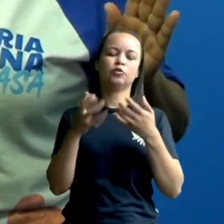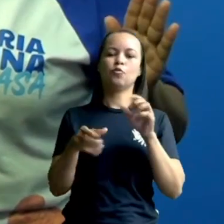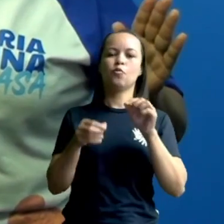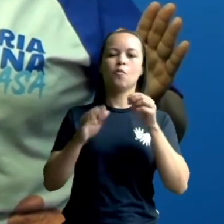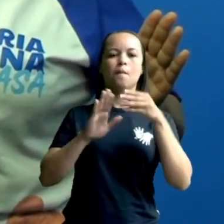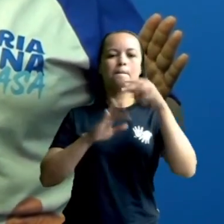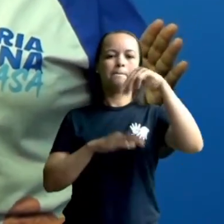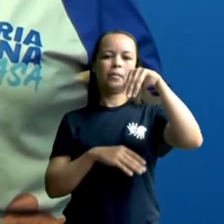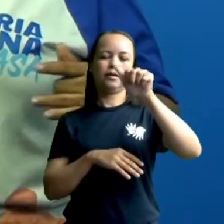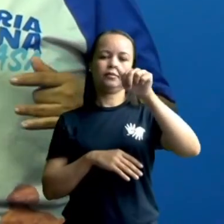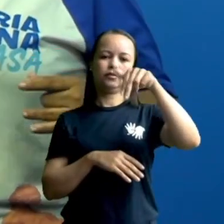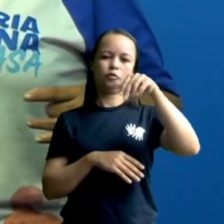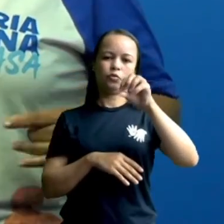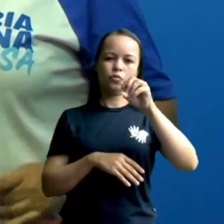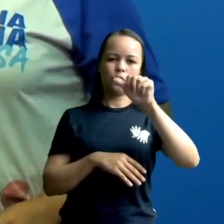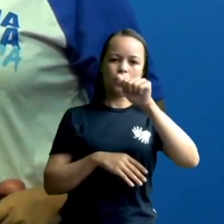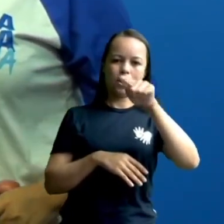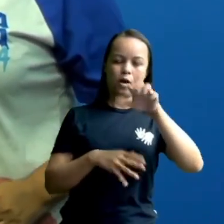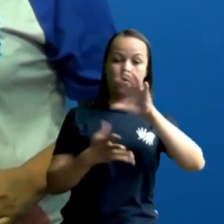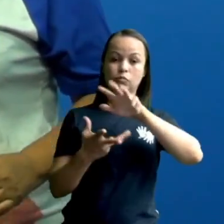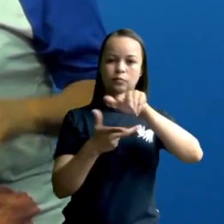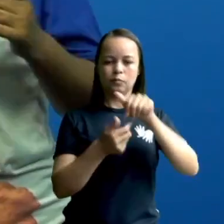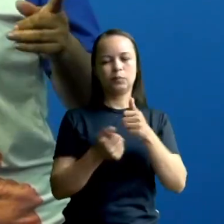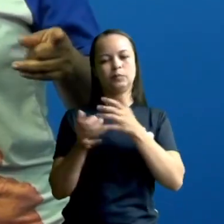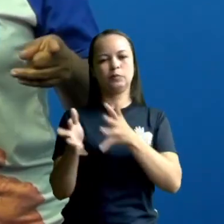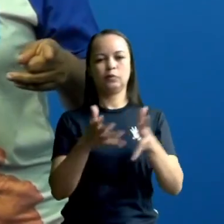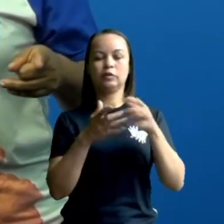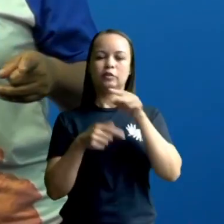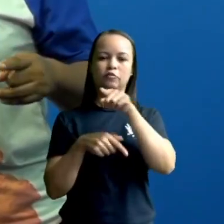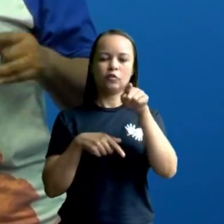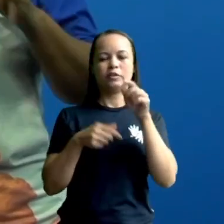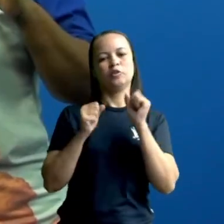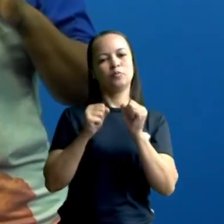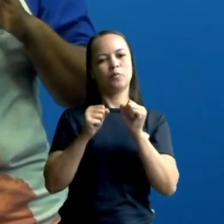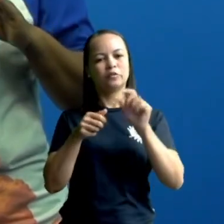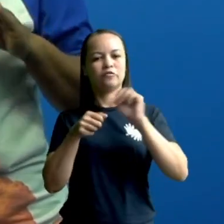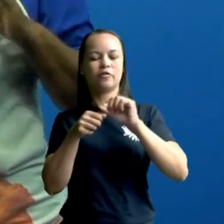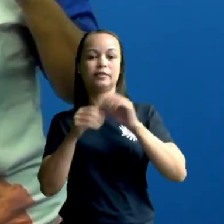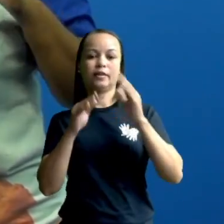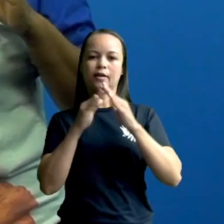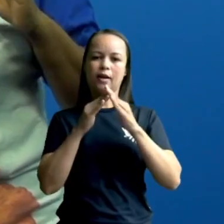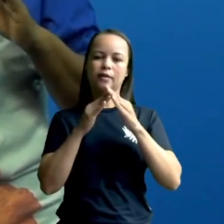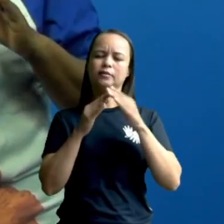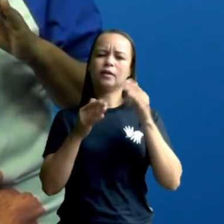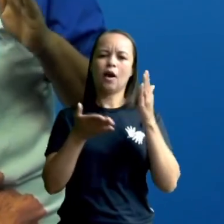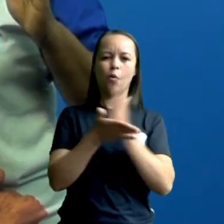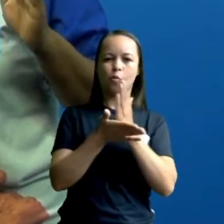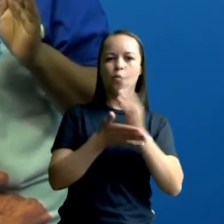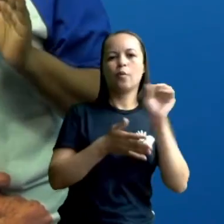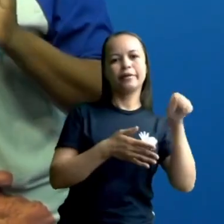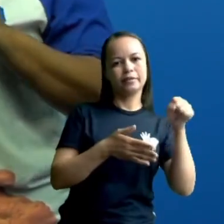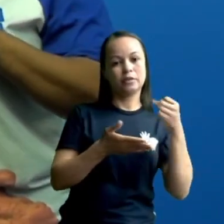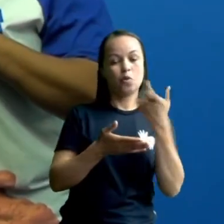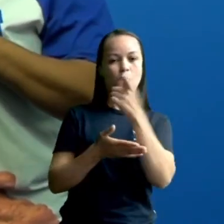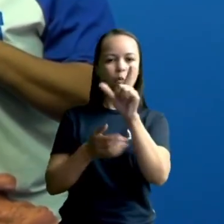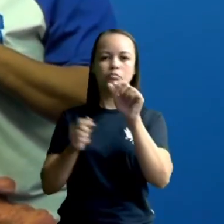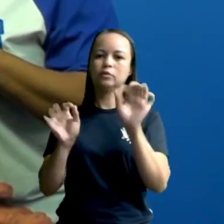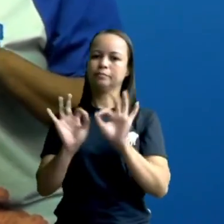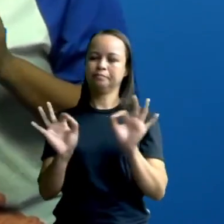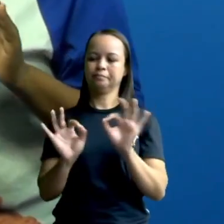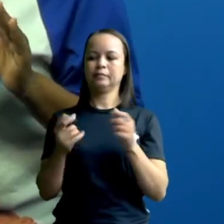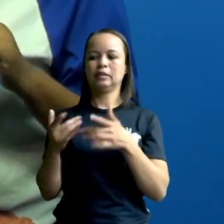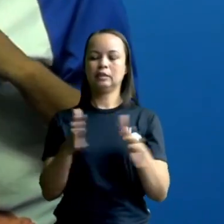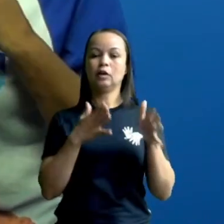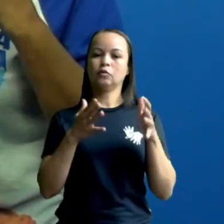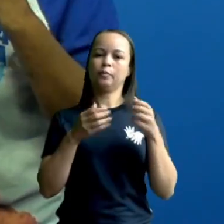cada experiência, e que algumas dá para fazer em casa, outras não, tá certo? E não esquece de sempre fazer com a